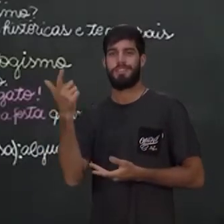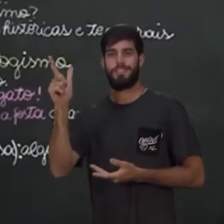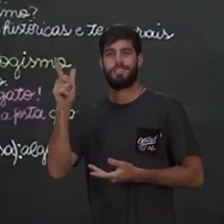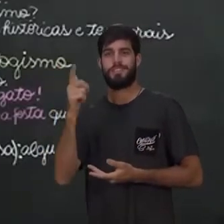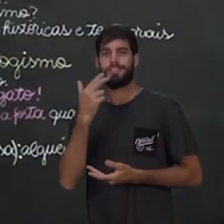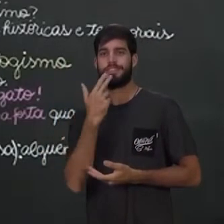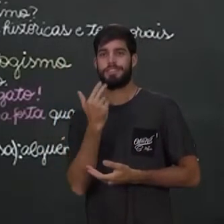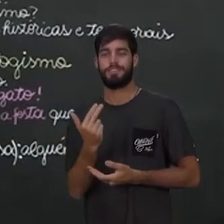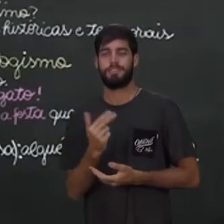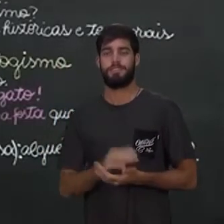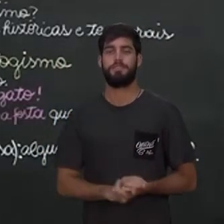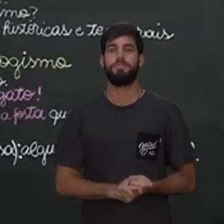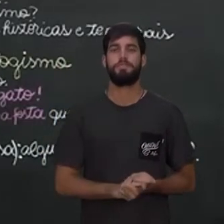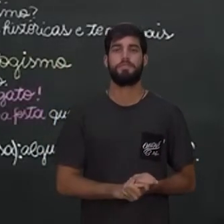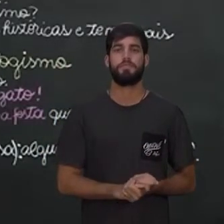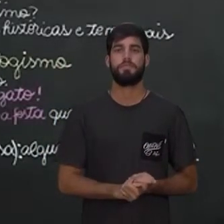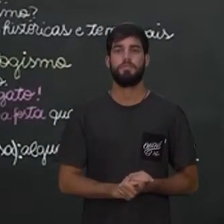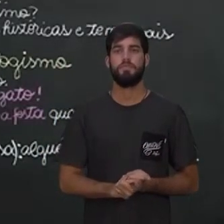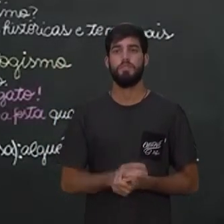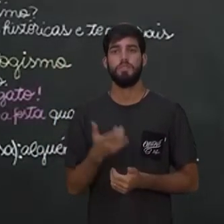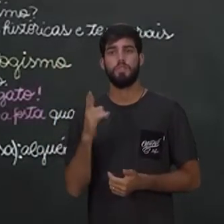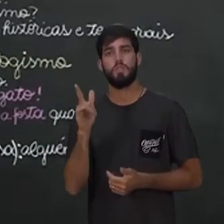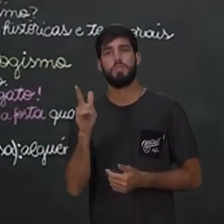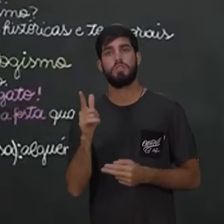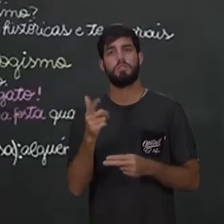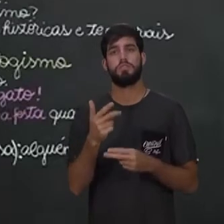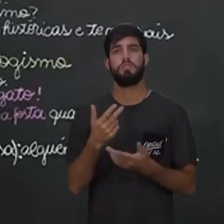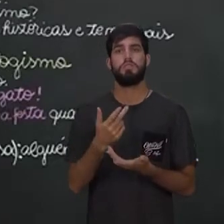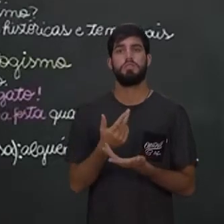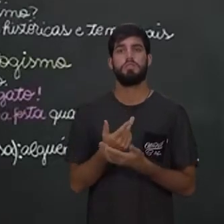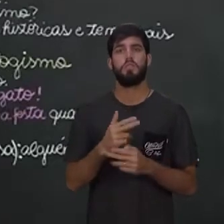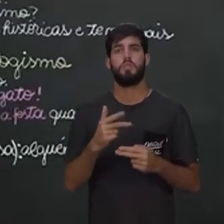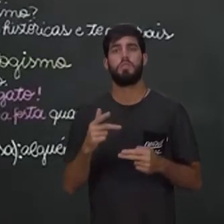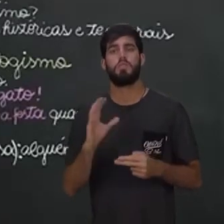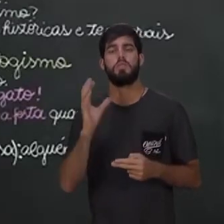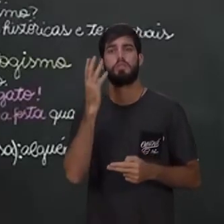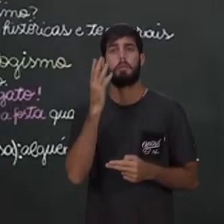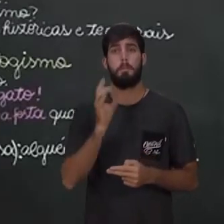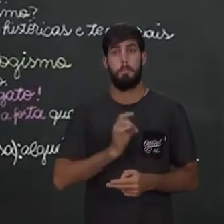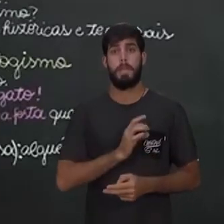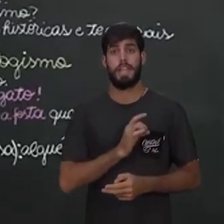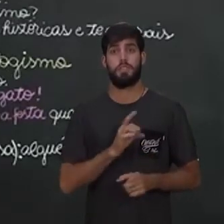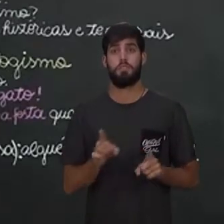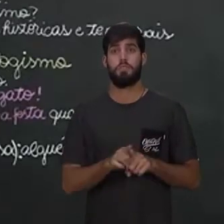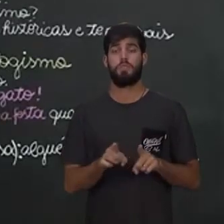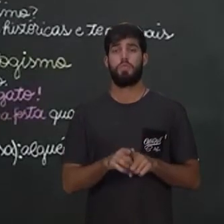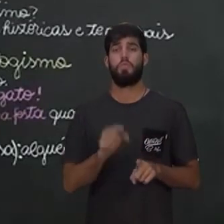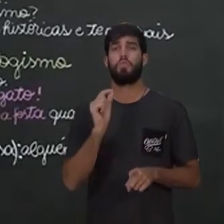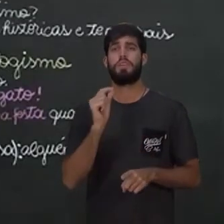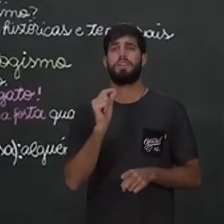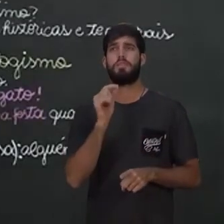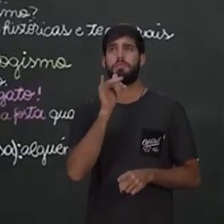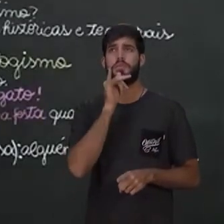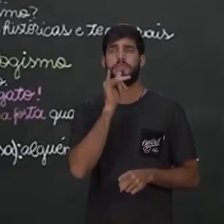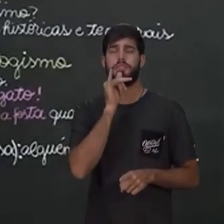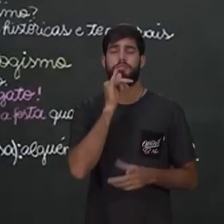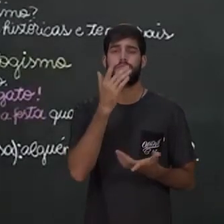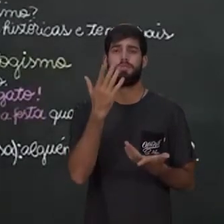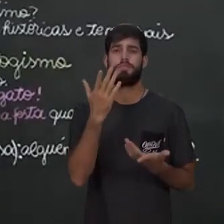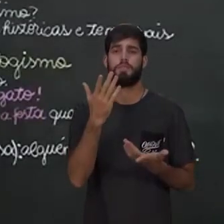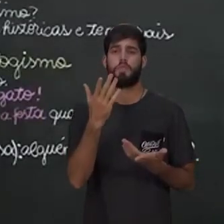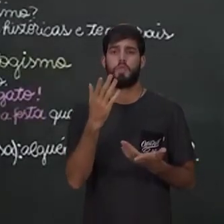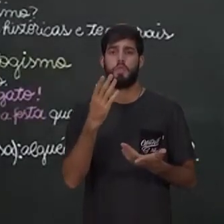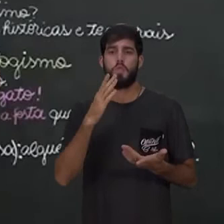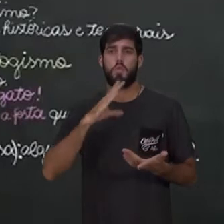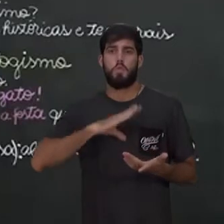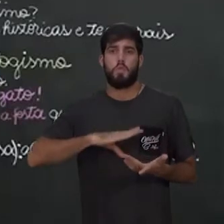vista. Outras razões e alguns medos que surgem nesse processo é o de descaracterização do idioma, ou seja, tem gente que